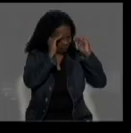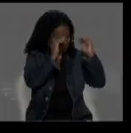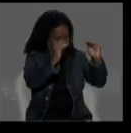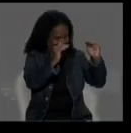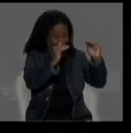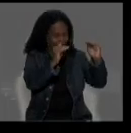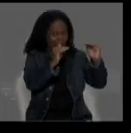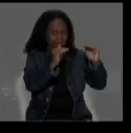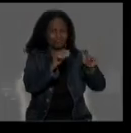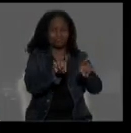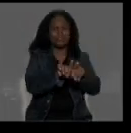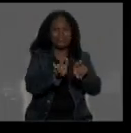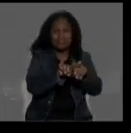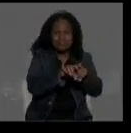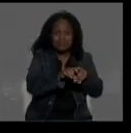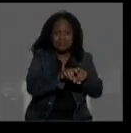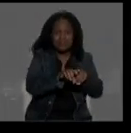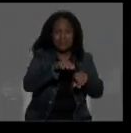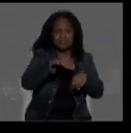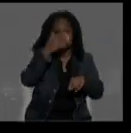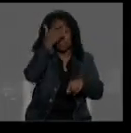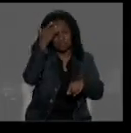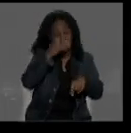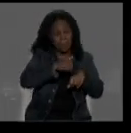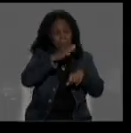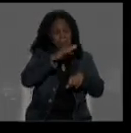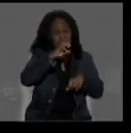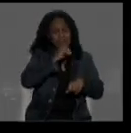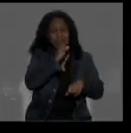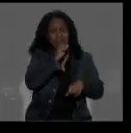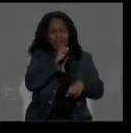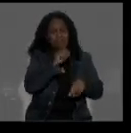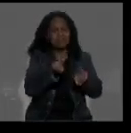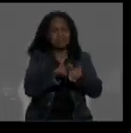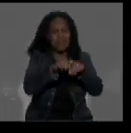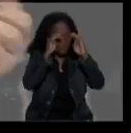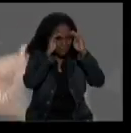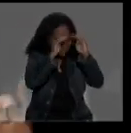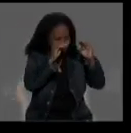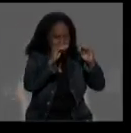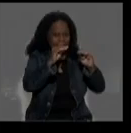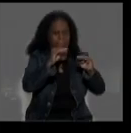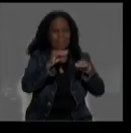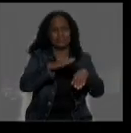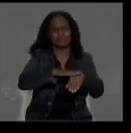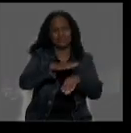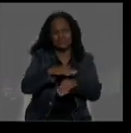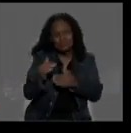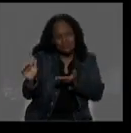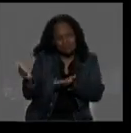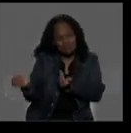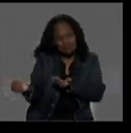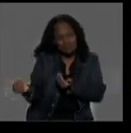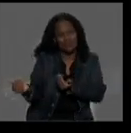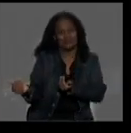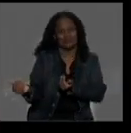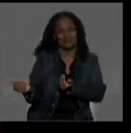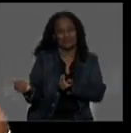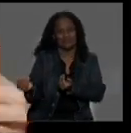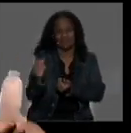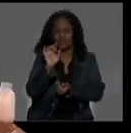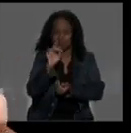mais velhos. E os mais velhos com os mais jovens, mais novos também, né? Então é um respeito mútuo. Tanto é que nós